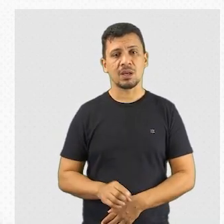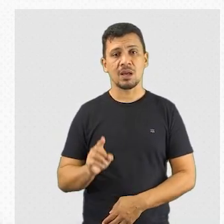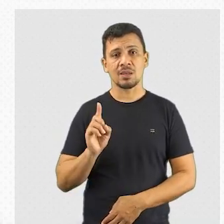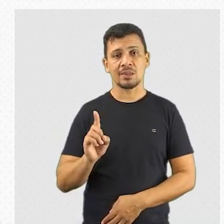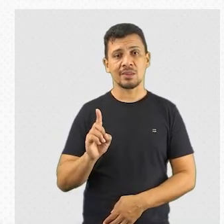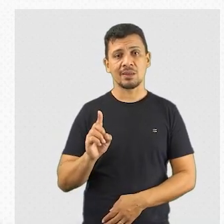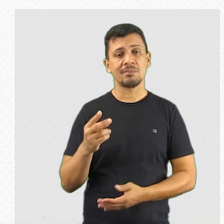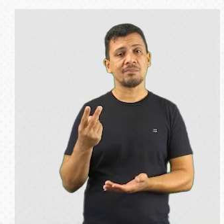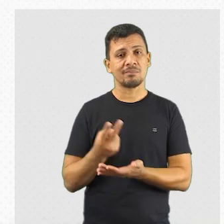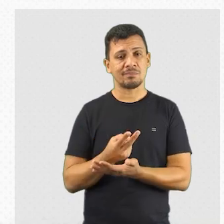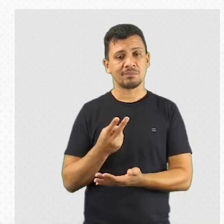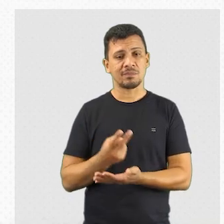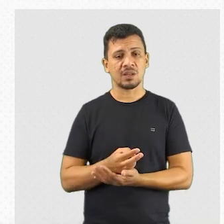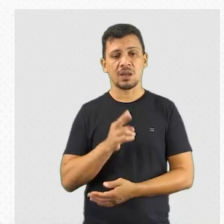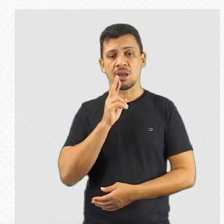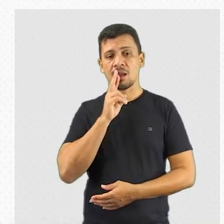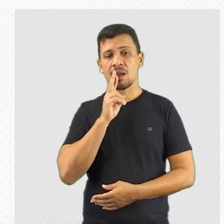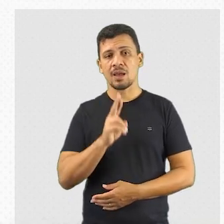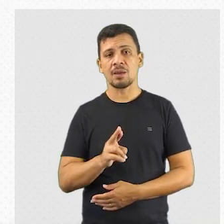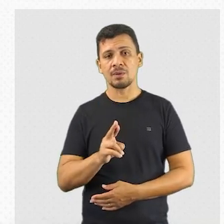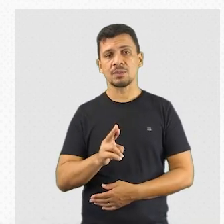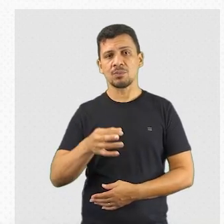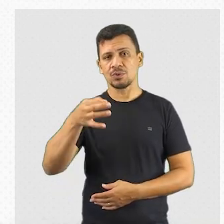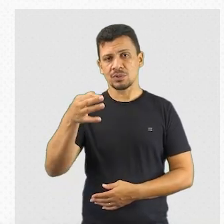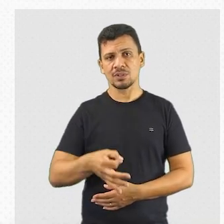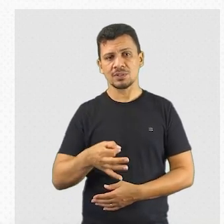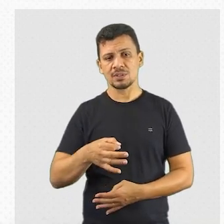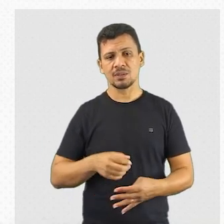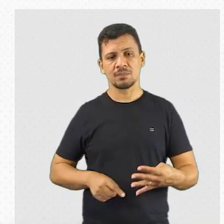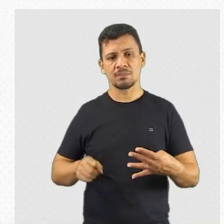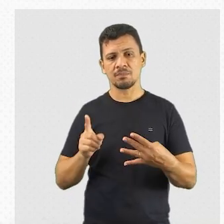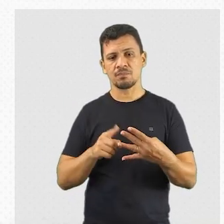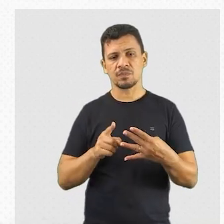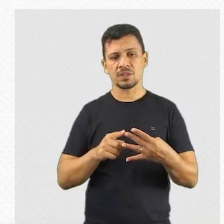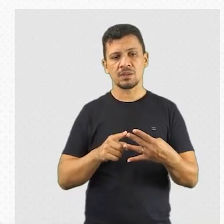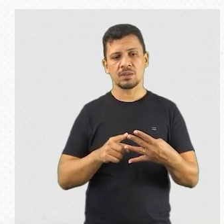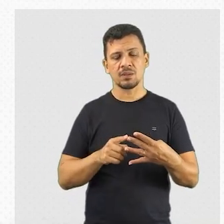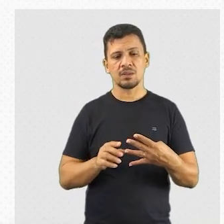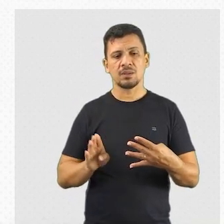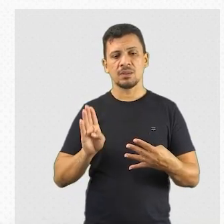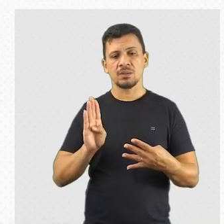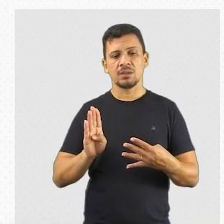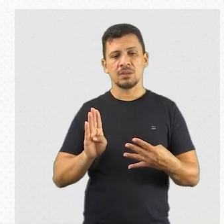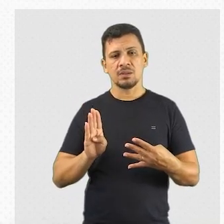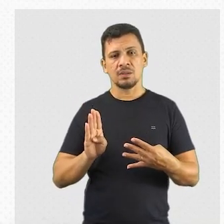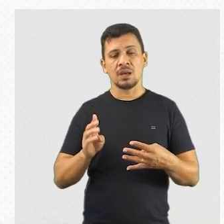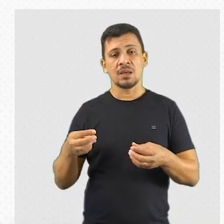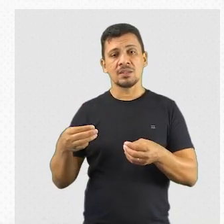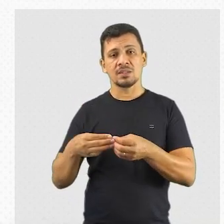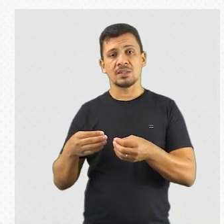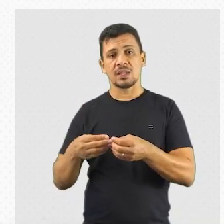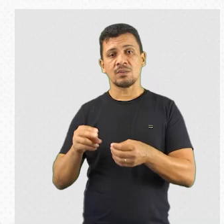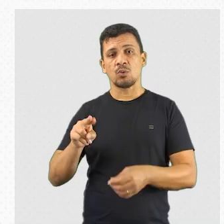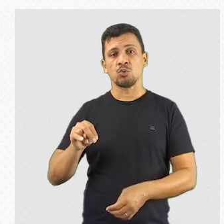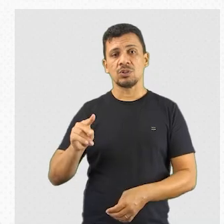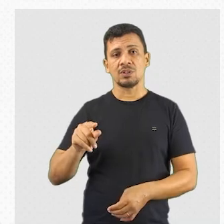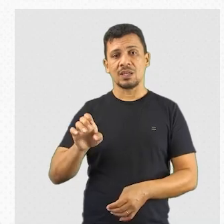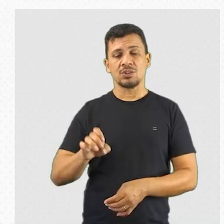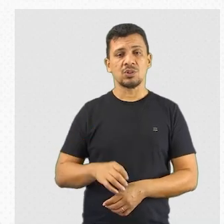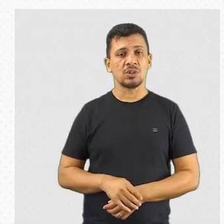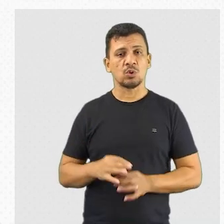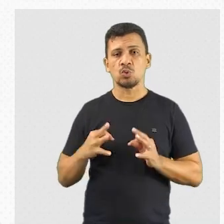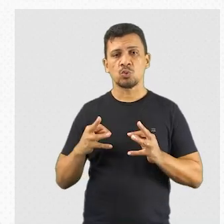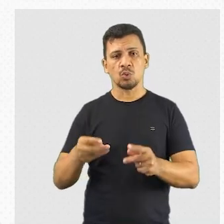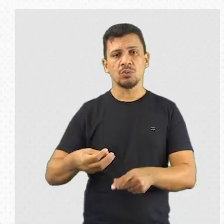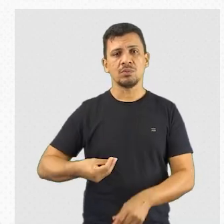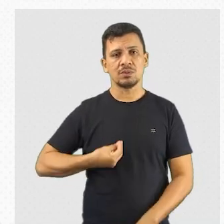D está errada, a nossa resposta completa, a mais correta é a letra B. A célula é a unidade morfofisiológica de todo ser